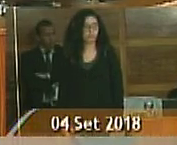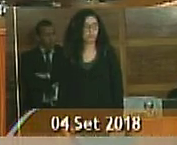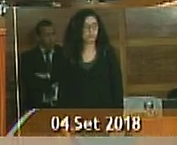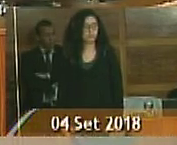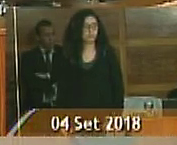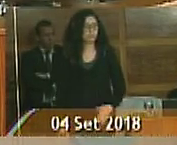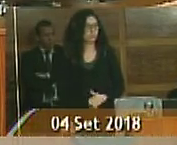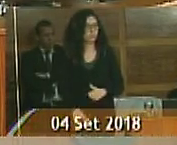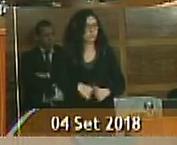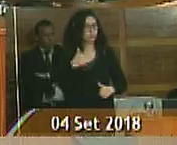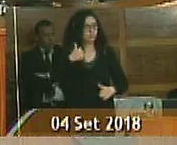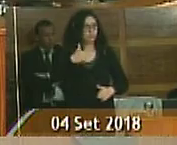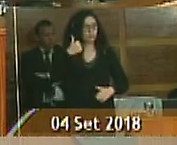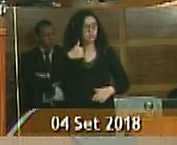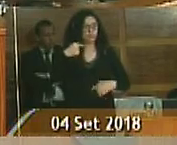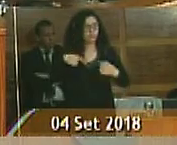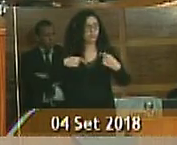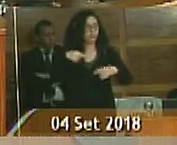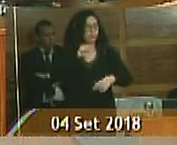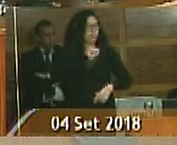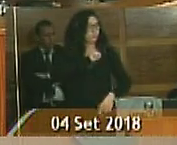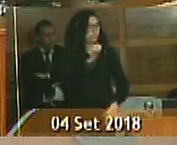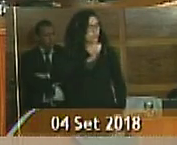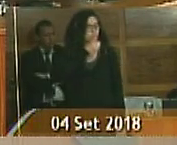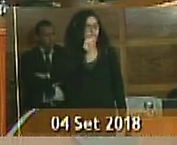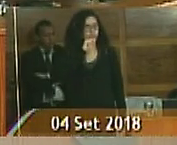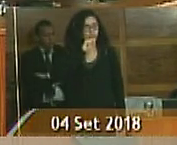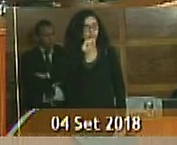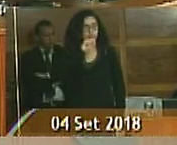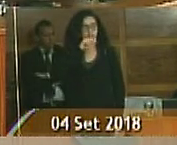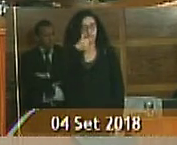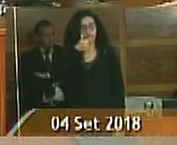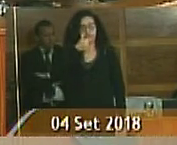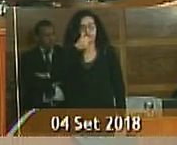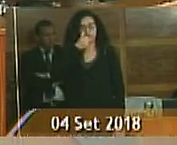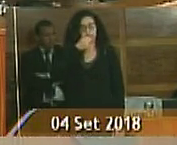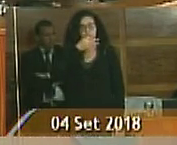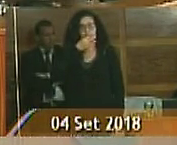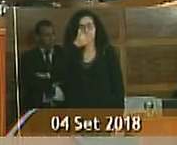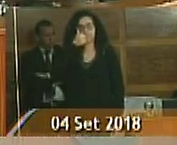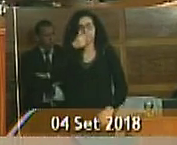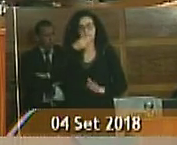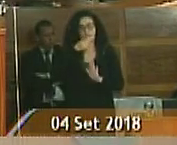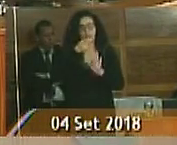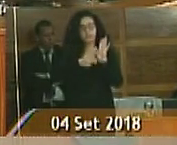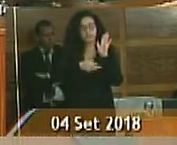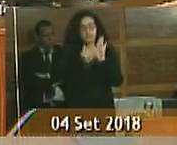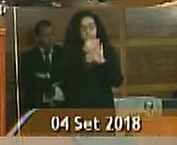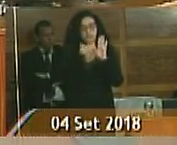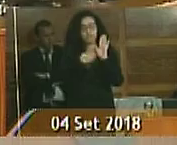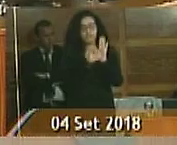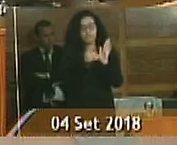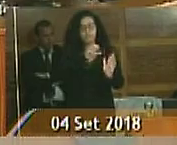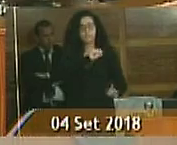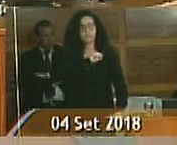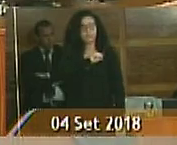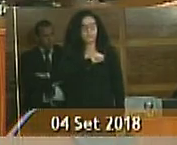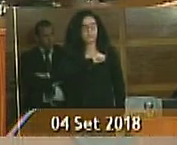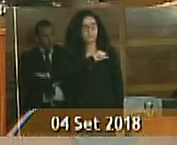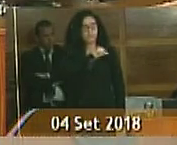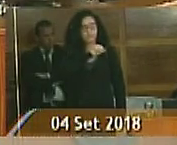Em primeira discussão, parecer número 181/2018, opinando favoravelmente a aprovação do projeto de lei, decreto legislativo